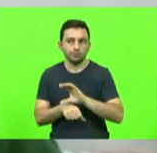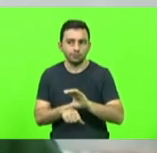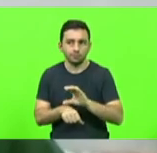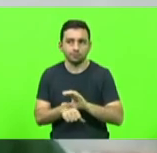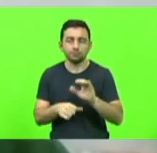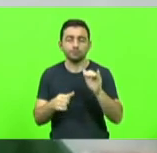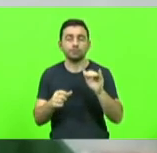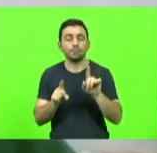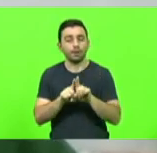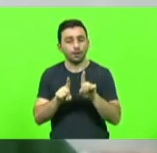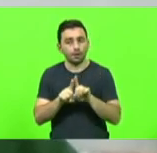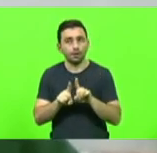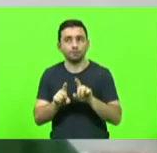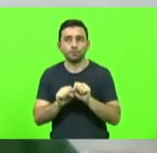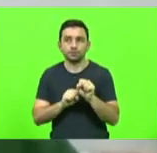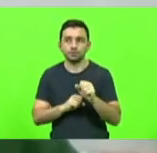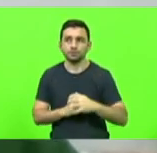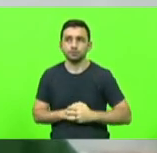formações.